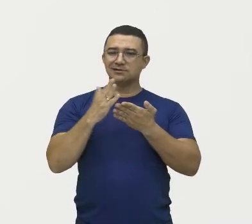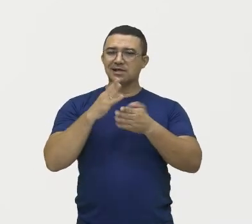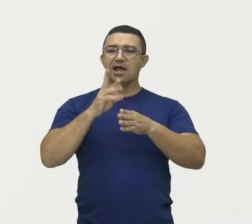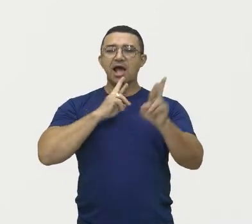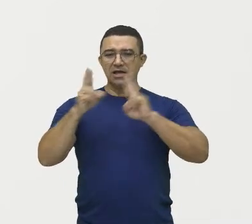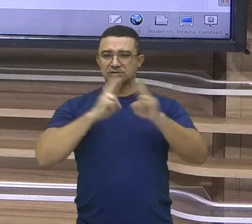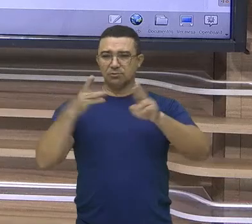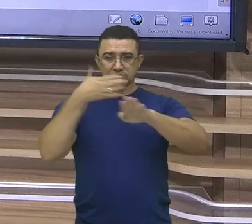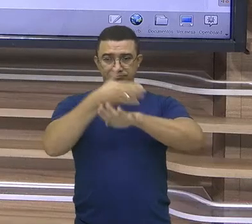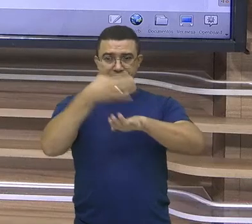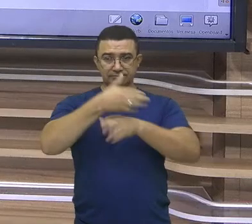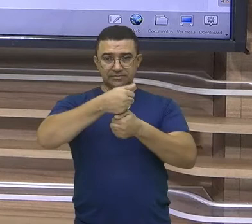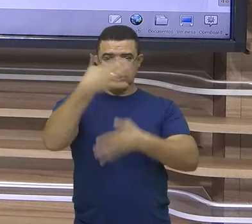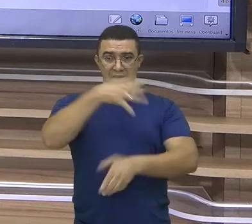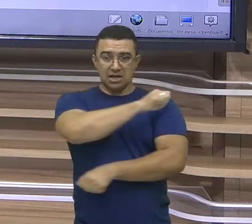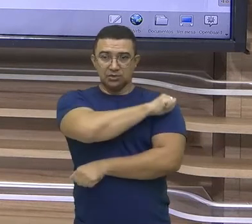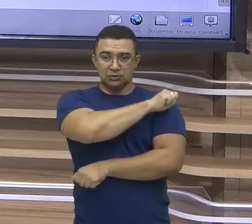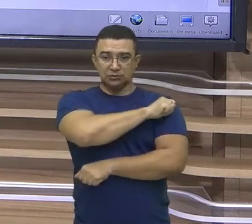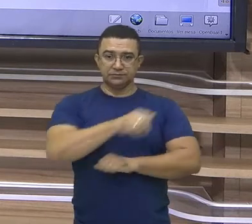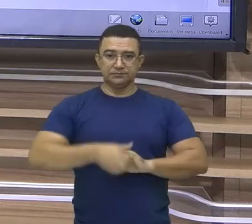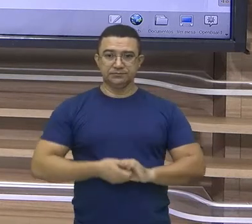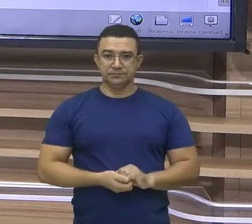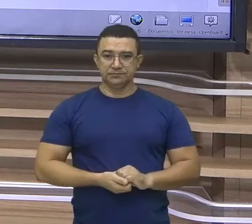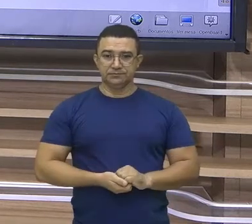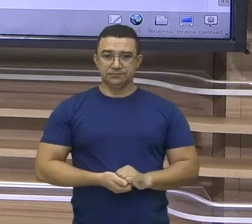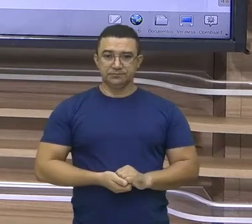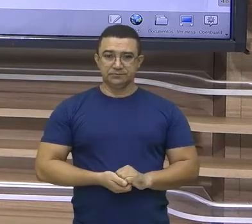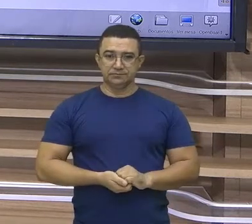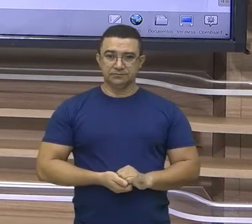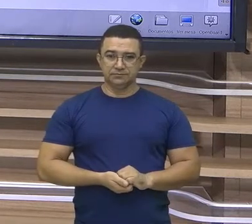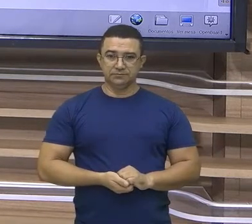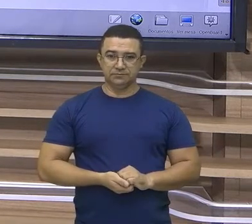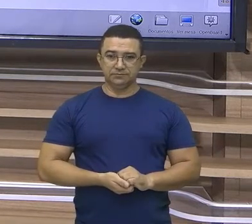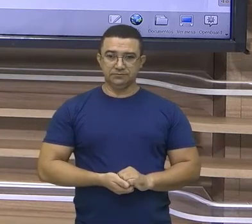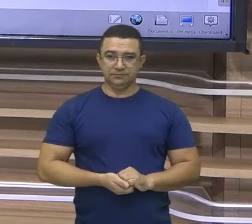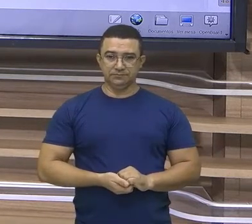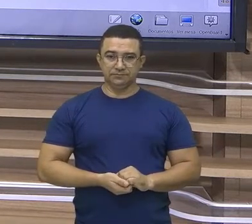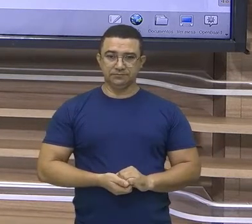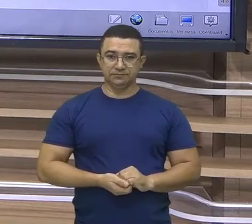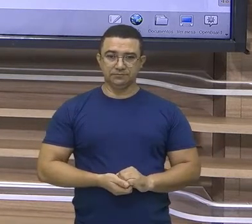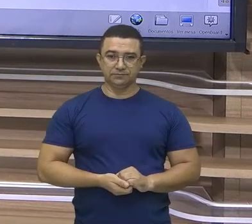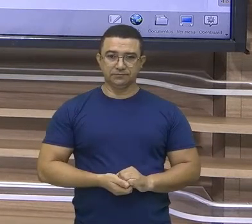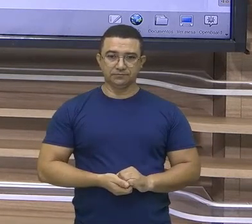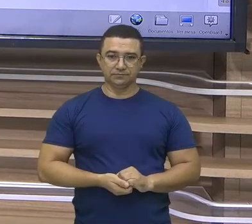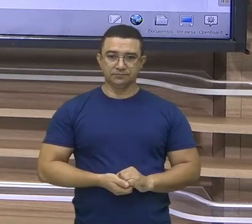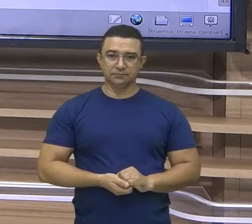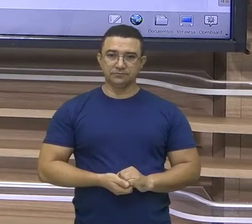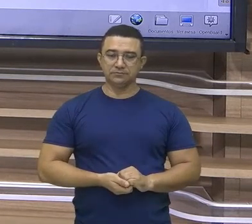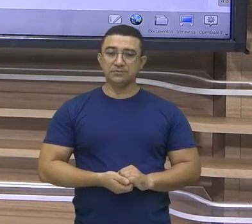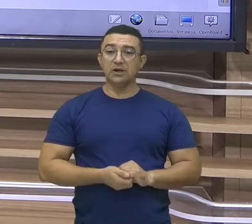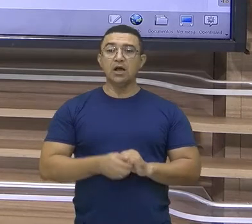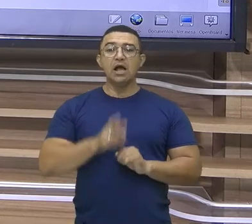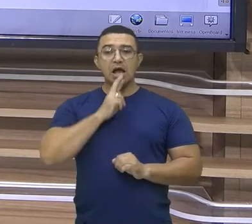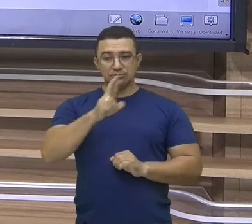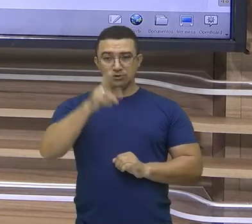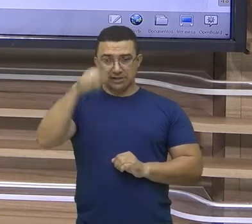agora? Ver se eles acertaram. Lembrando, né, que essa é uma questão que nós deveríamos, então, encontrar uma